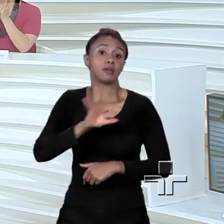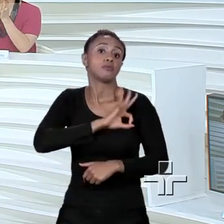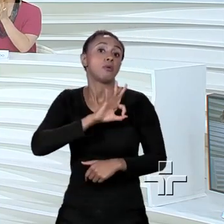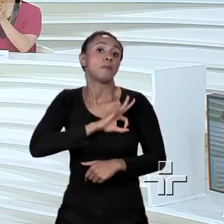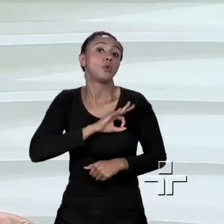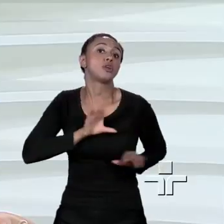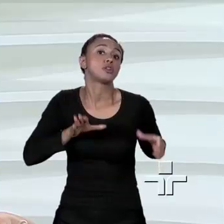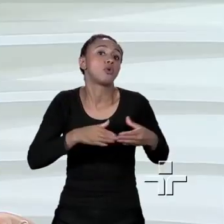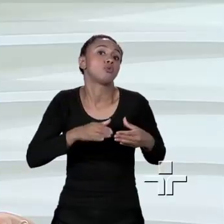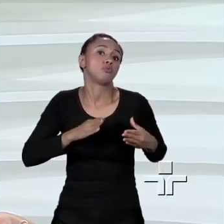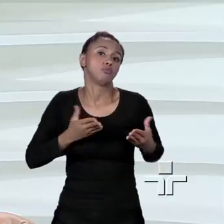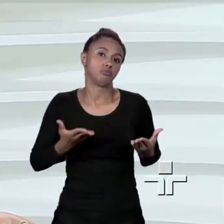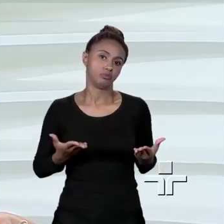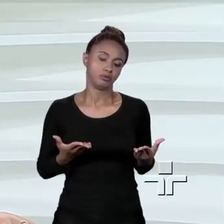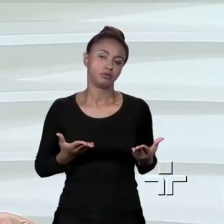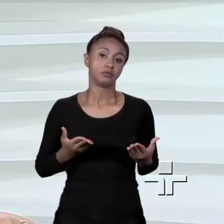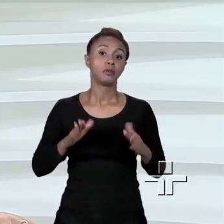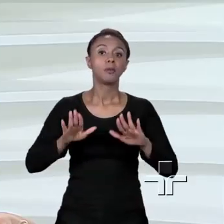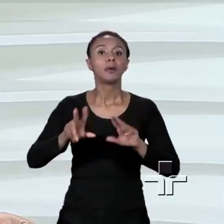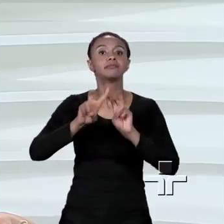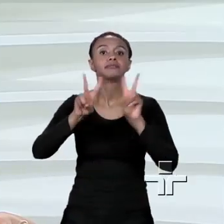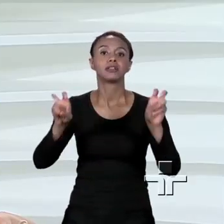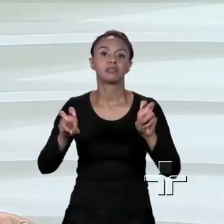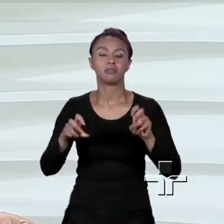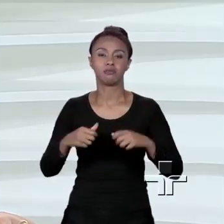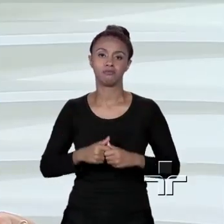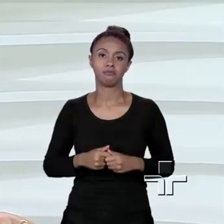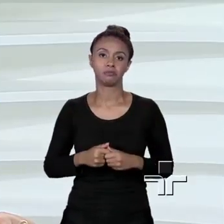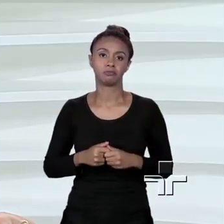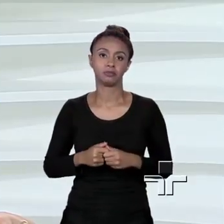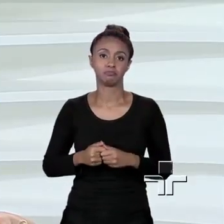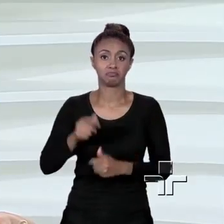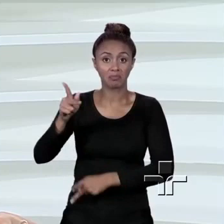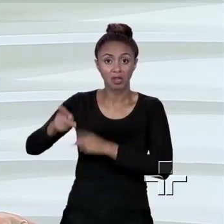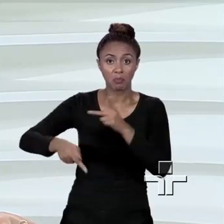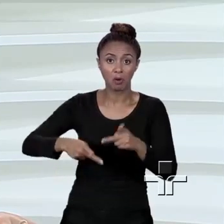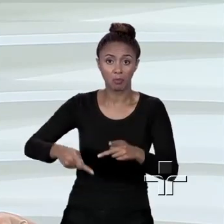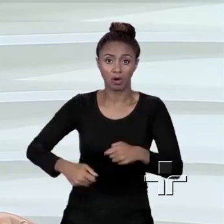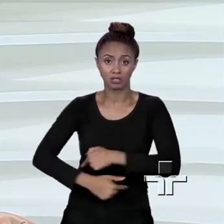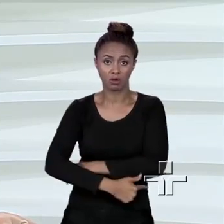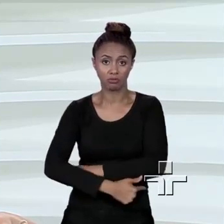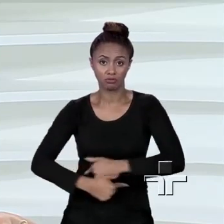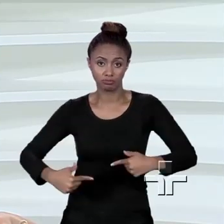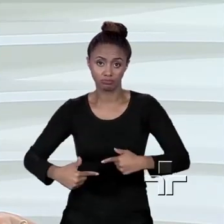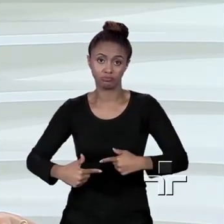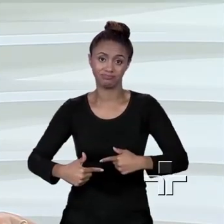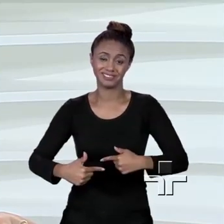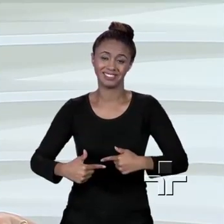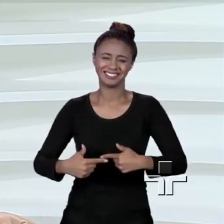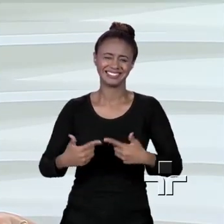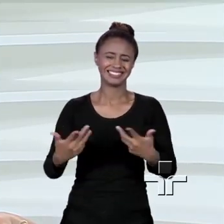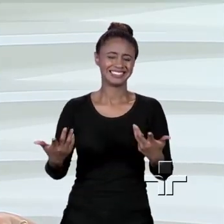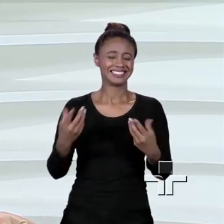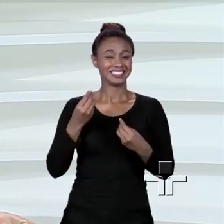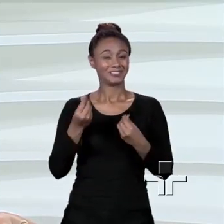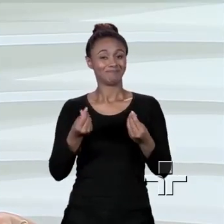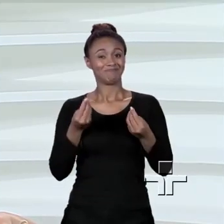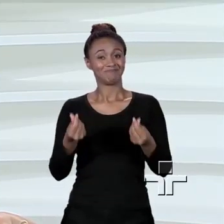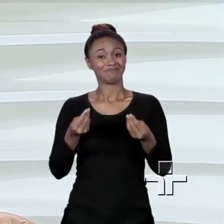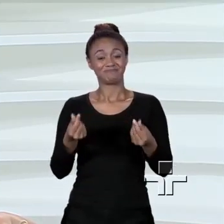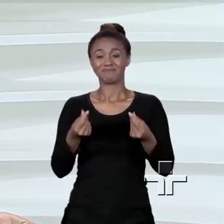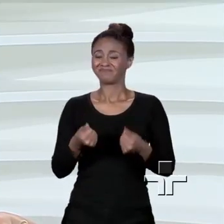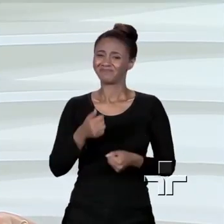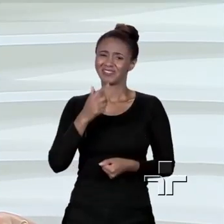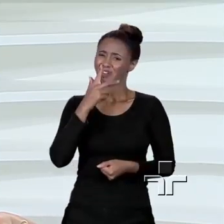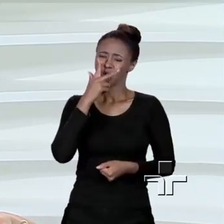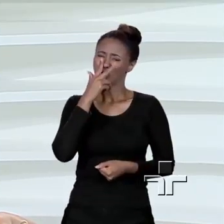mas com relação ao desarmamento, por exemplo, eu também não acredito que armar a população é a